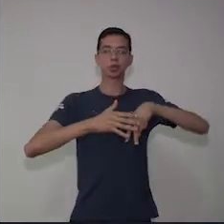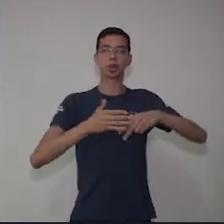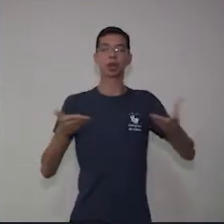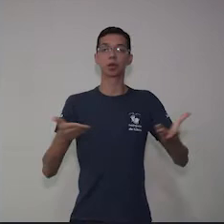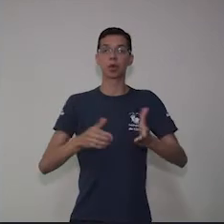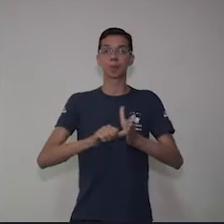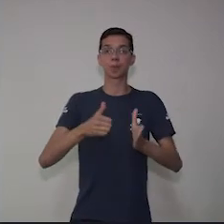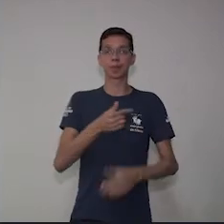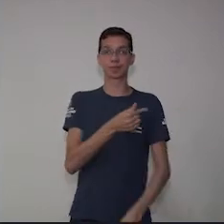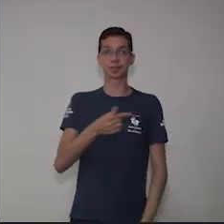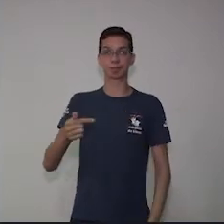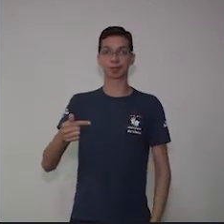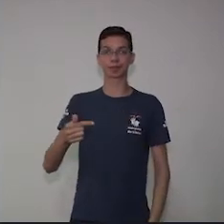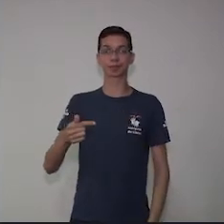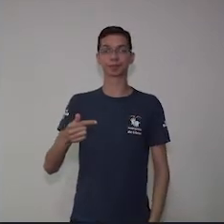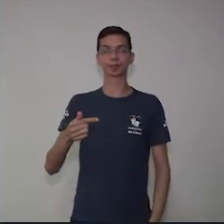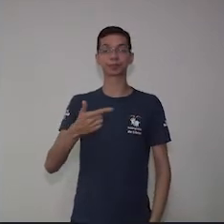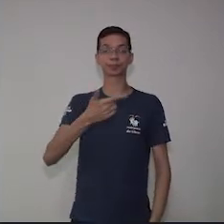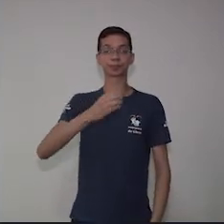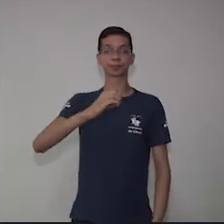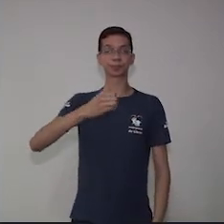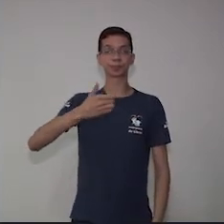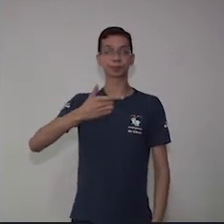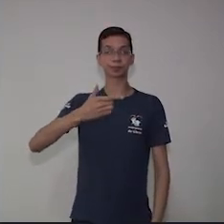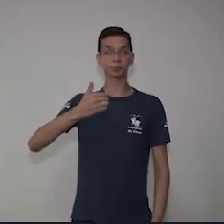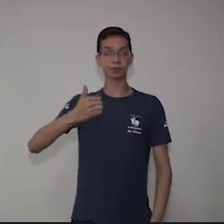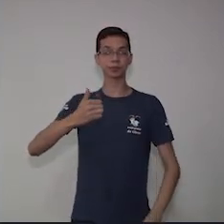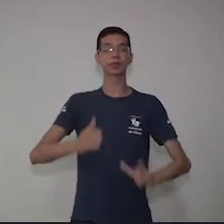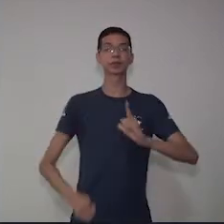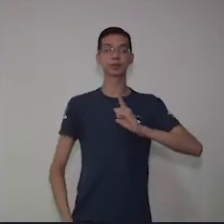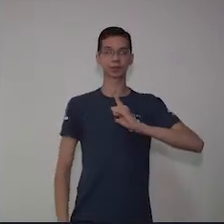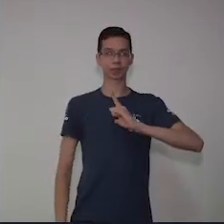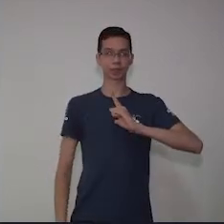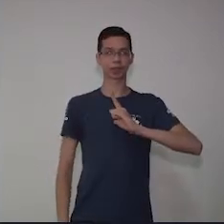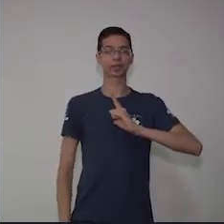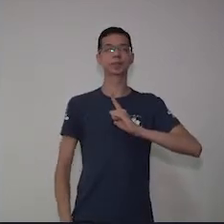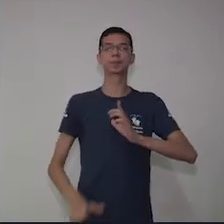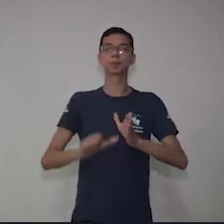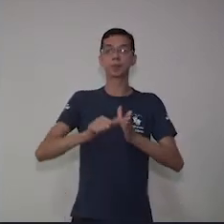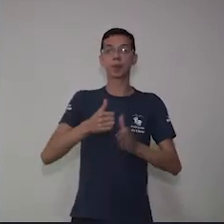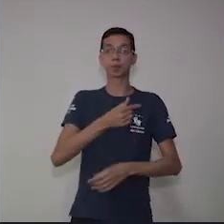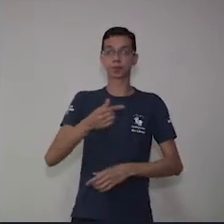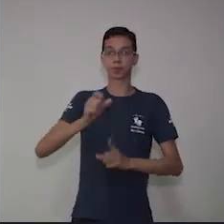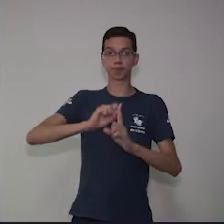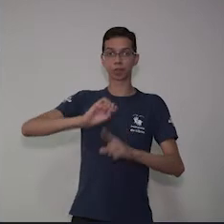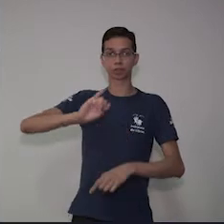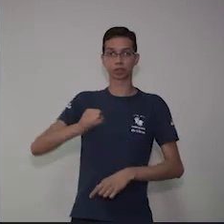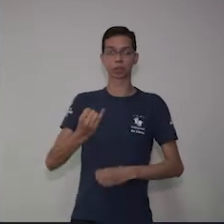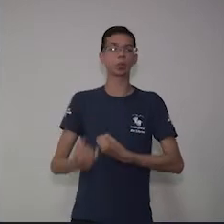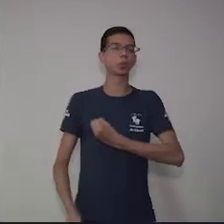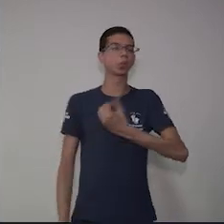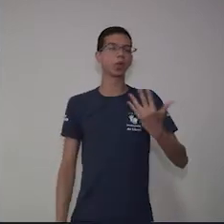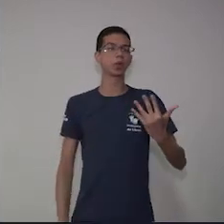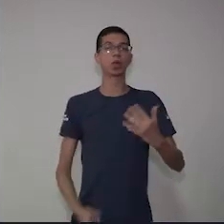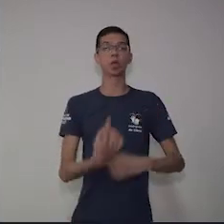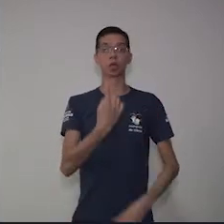semana epidemiológica de 2021, na primeira semana de janeiro, nós tivemos